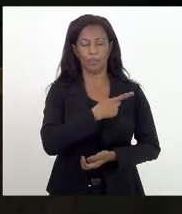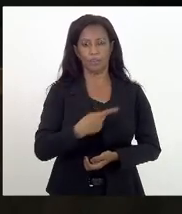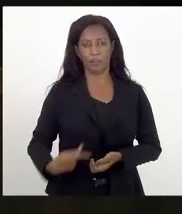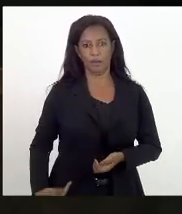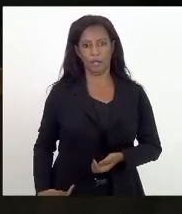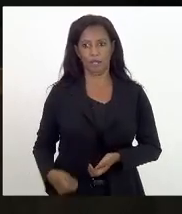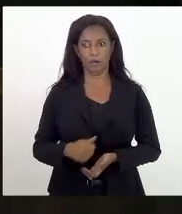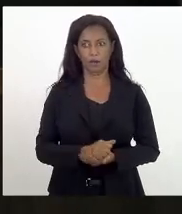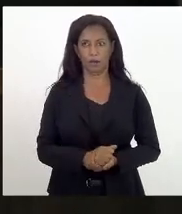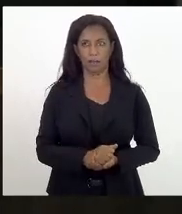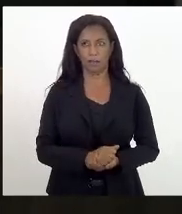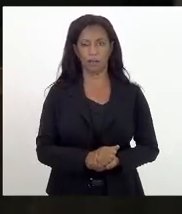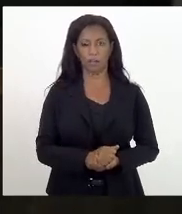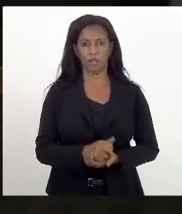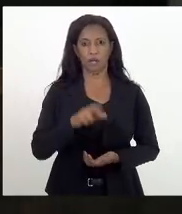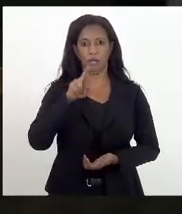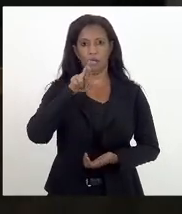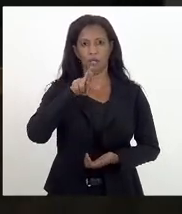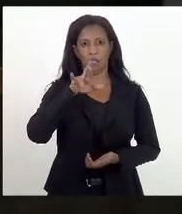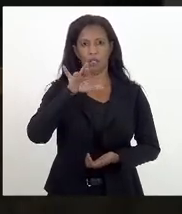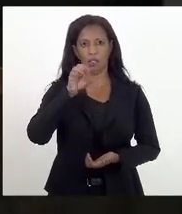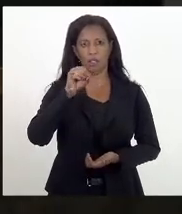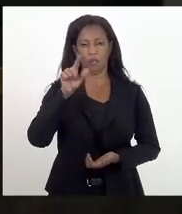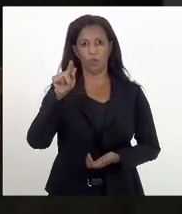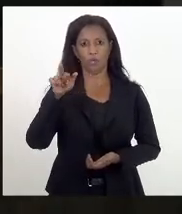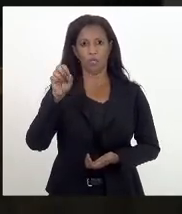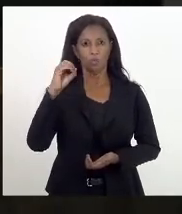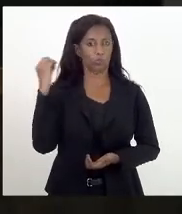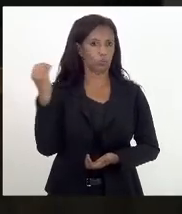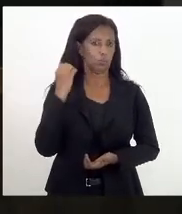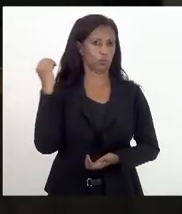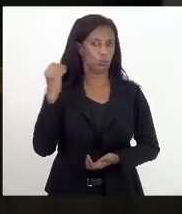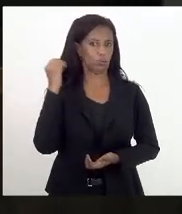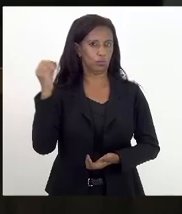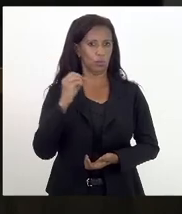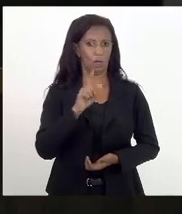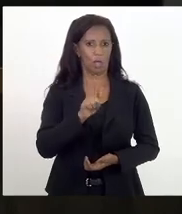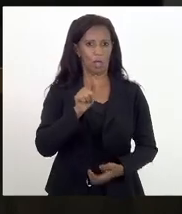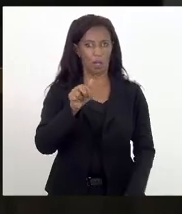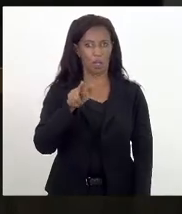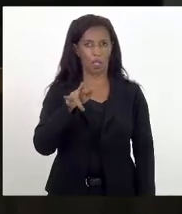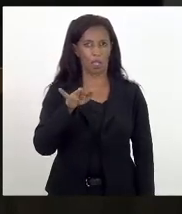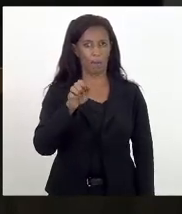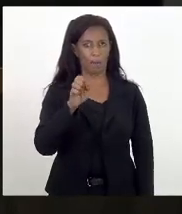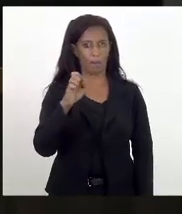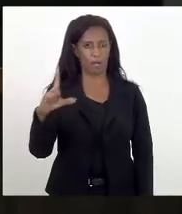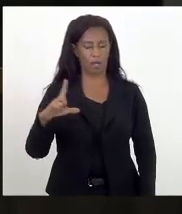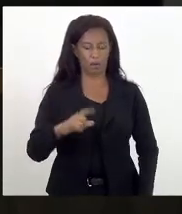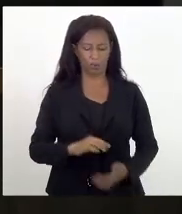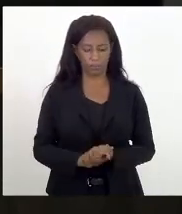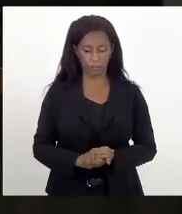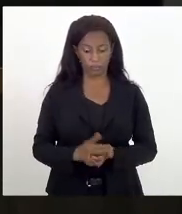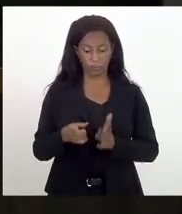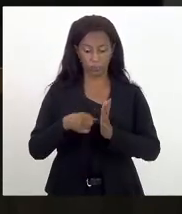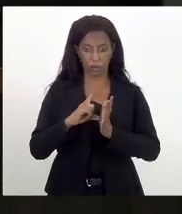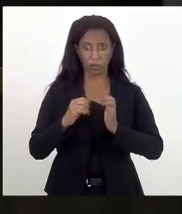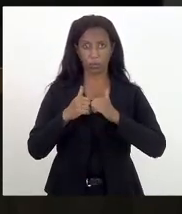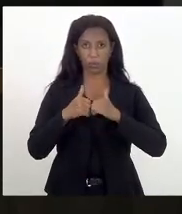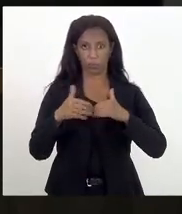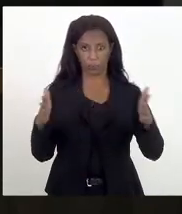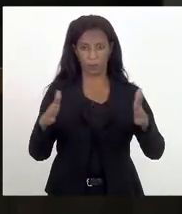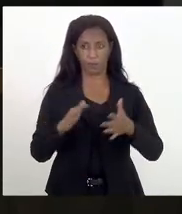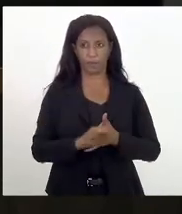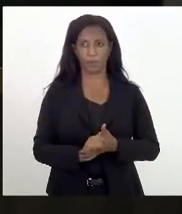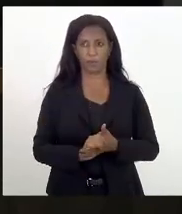da Assembleia do Rio Grande do Sul é do Gabriel eu vou antes de abrir